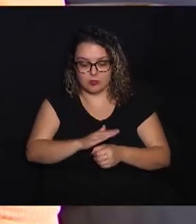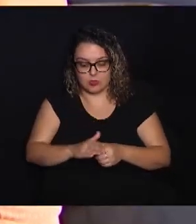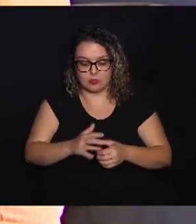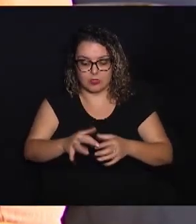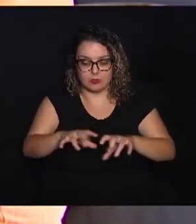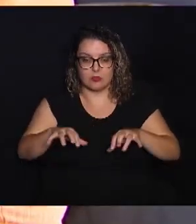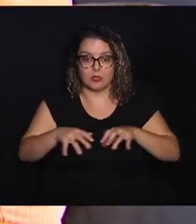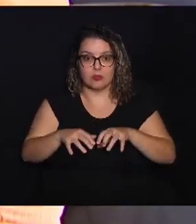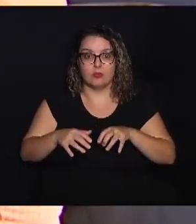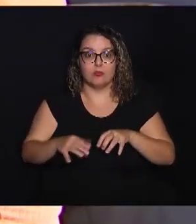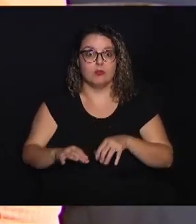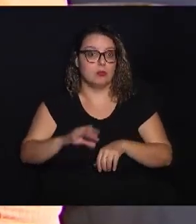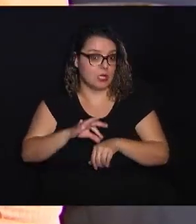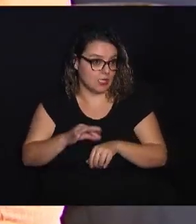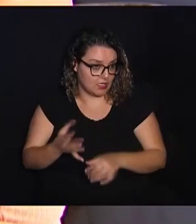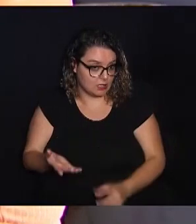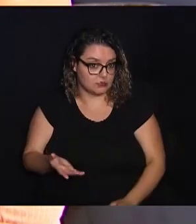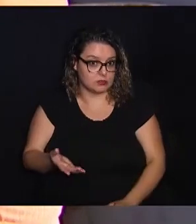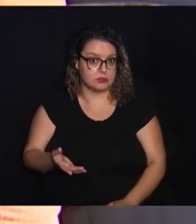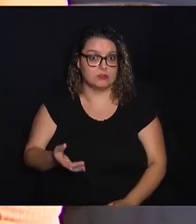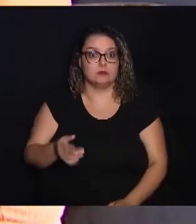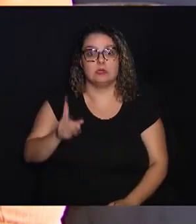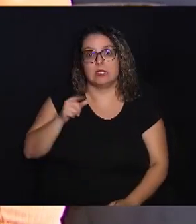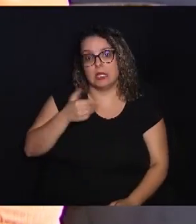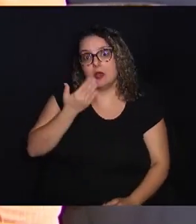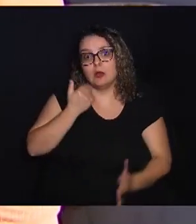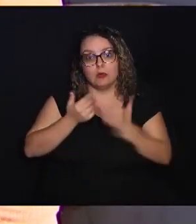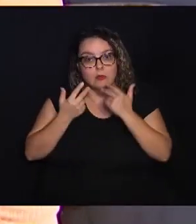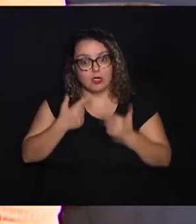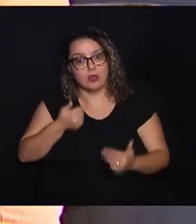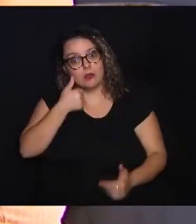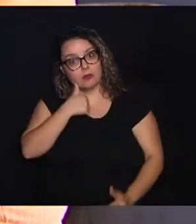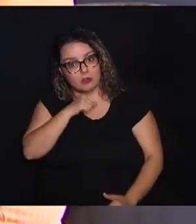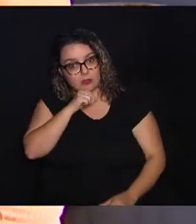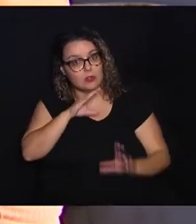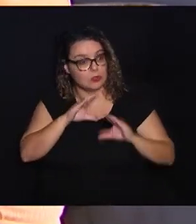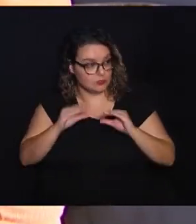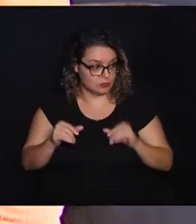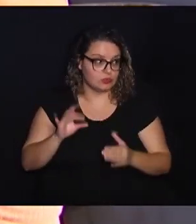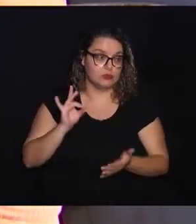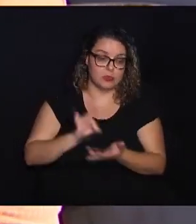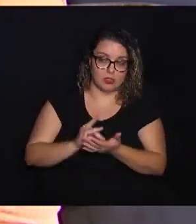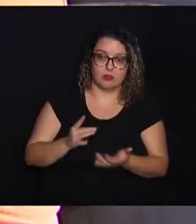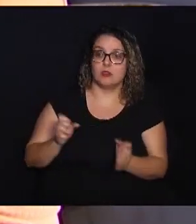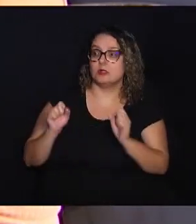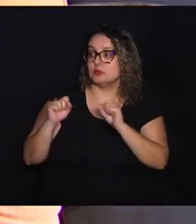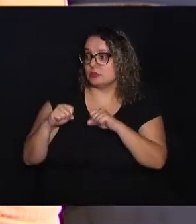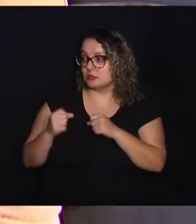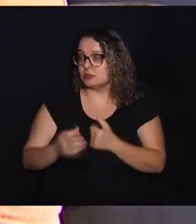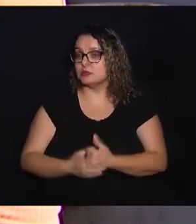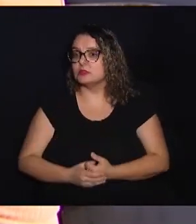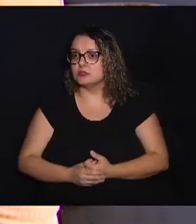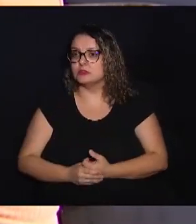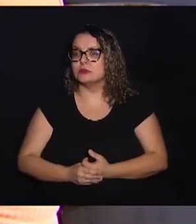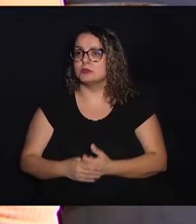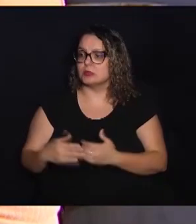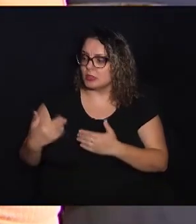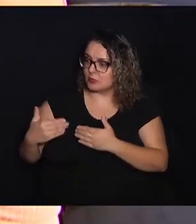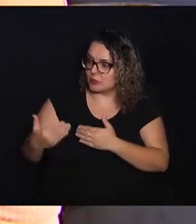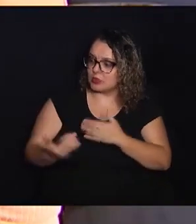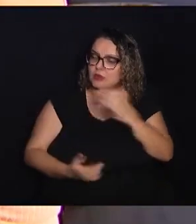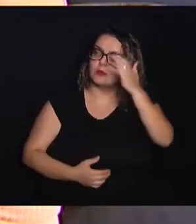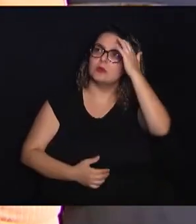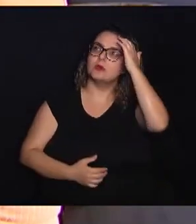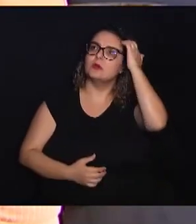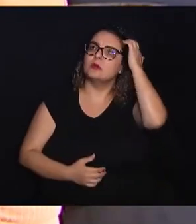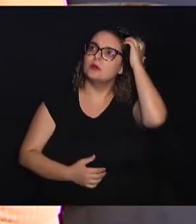caseira. Ela é uma comidinha de mãe, de aconchego mesmo. Sim. E desde então, você falou bastante